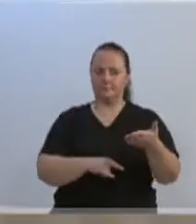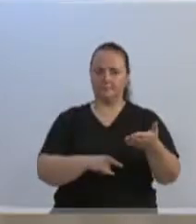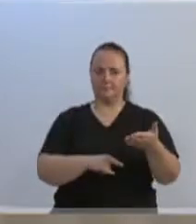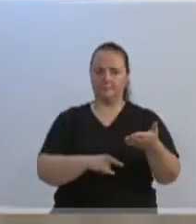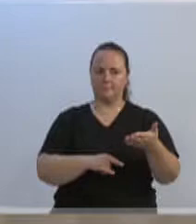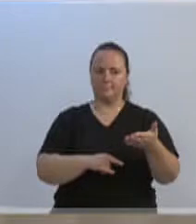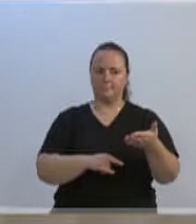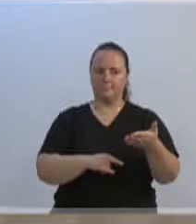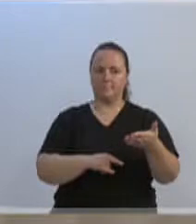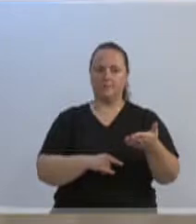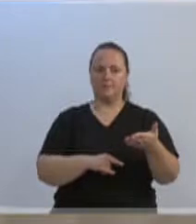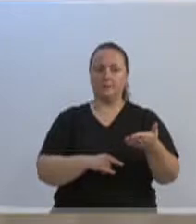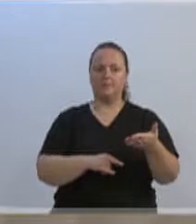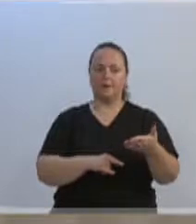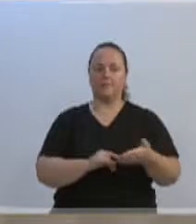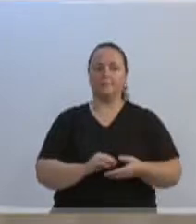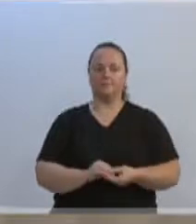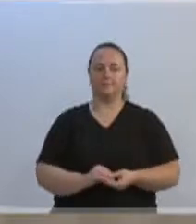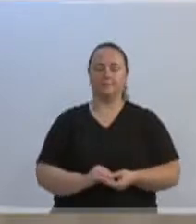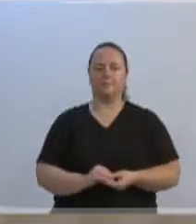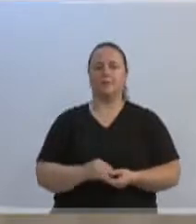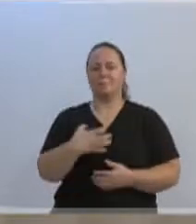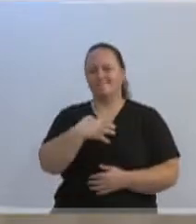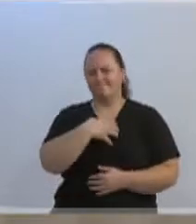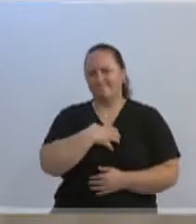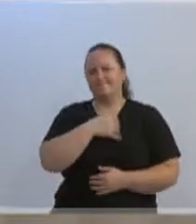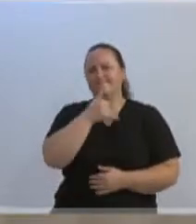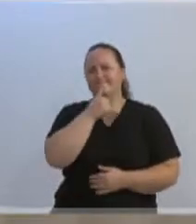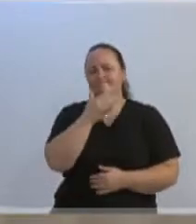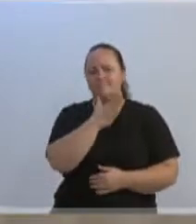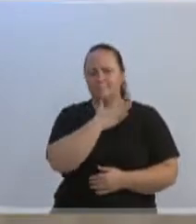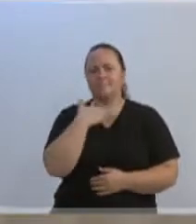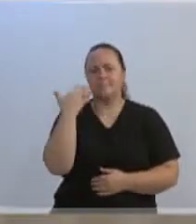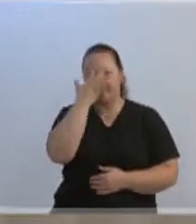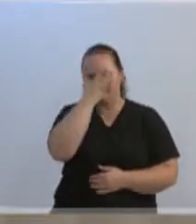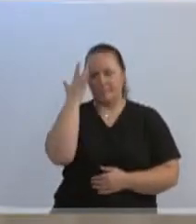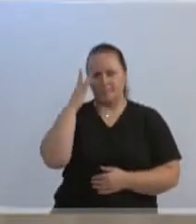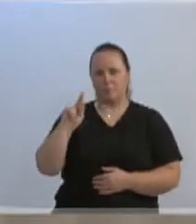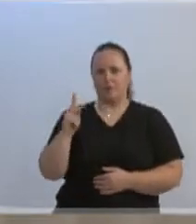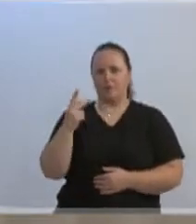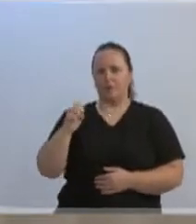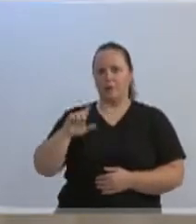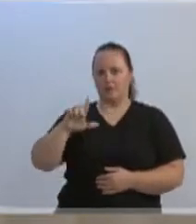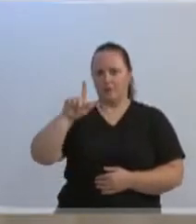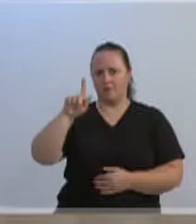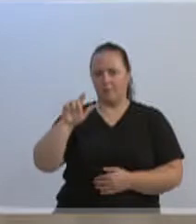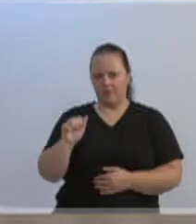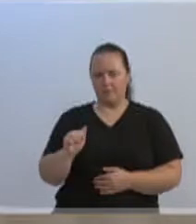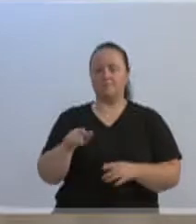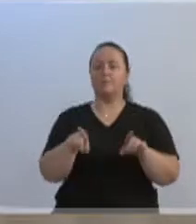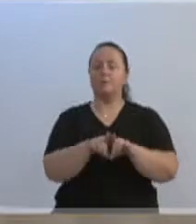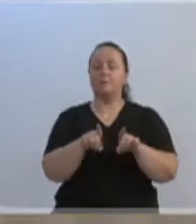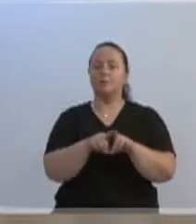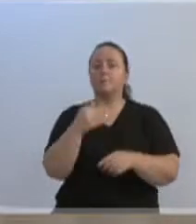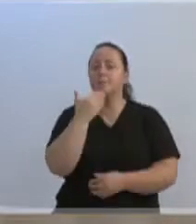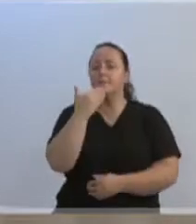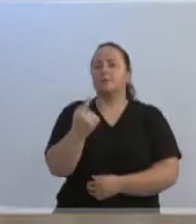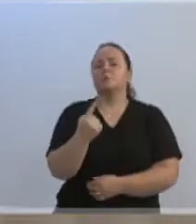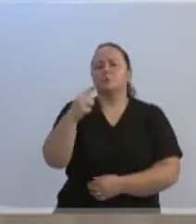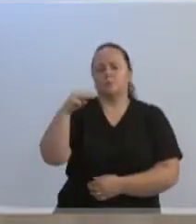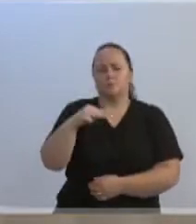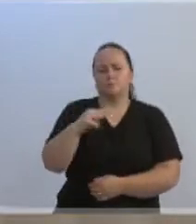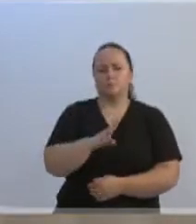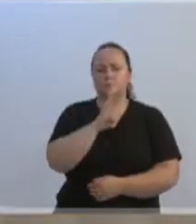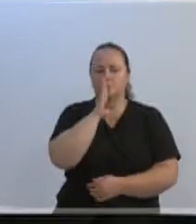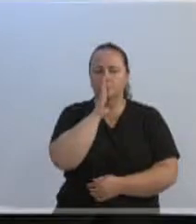1.160 de votos de pesar à família da senhora elza linhares pelo seu recente falecimento também solicitou um minuto de silêncio ao